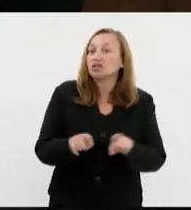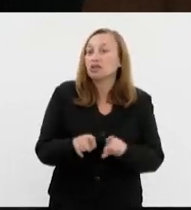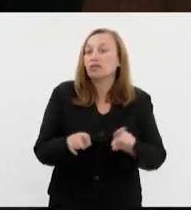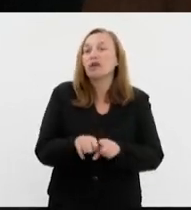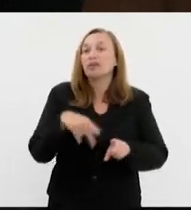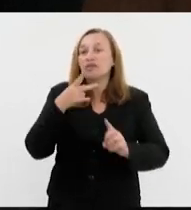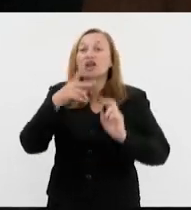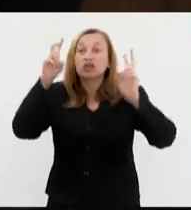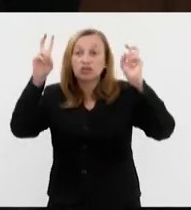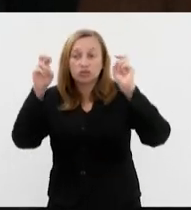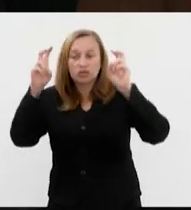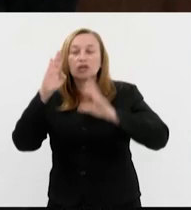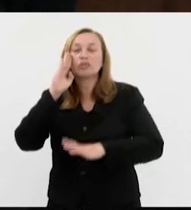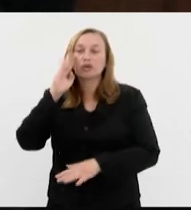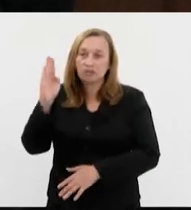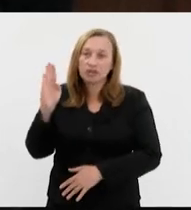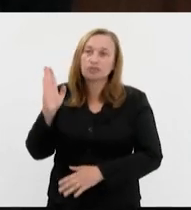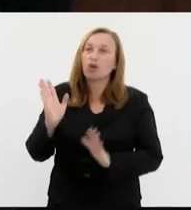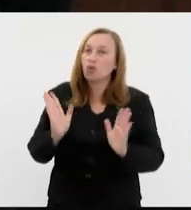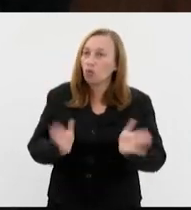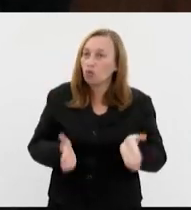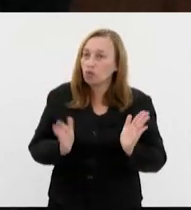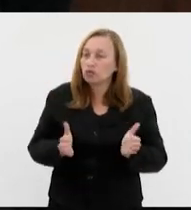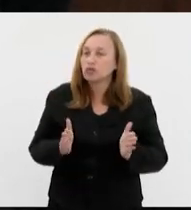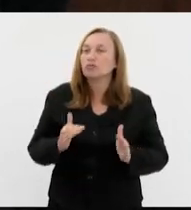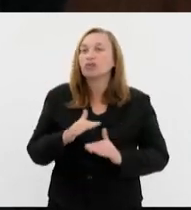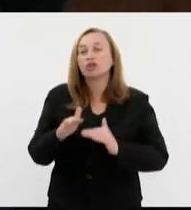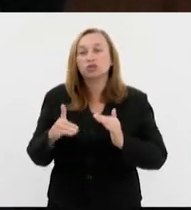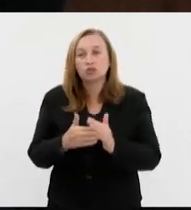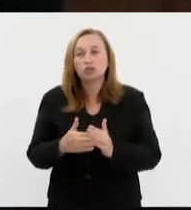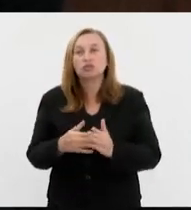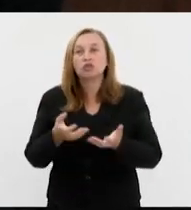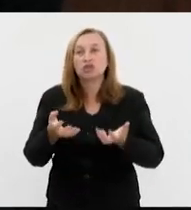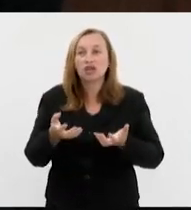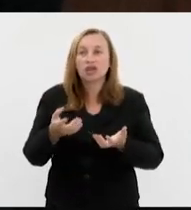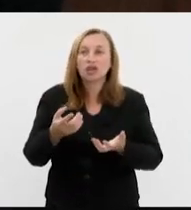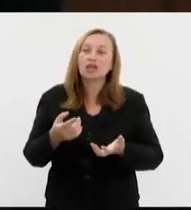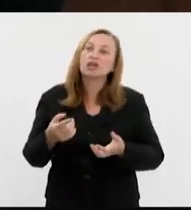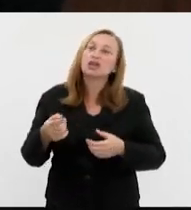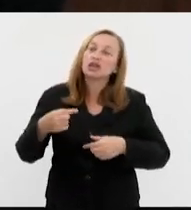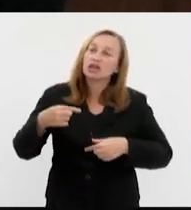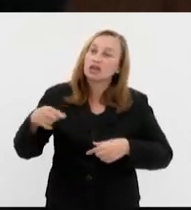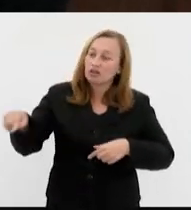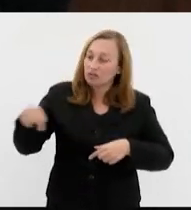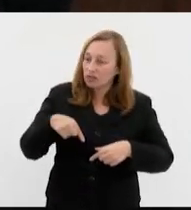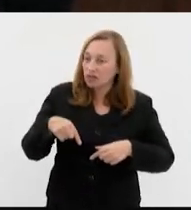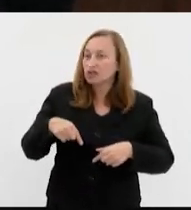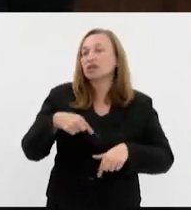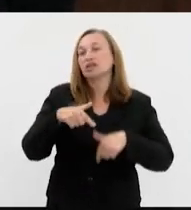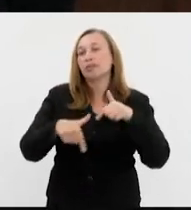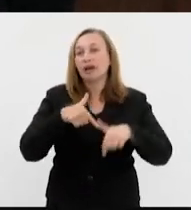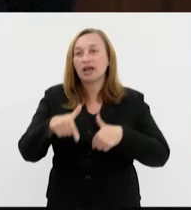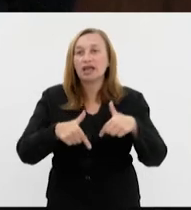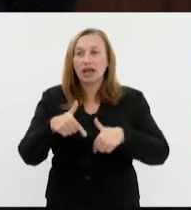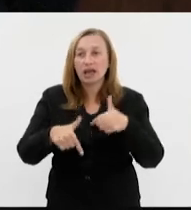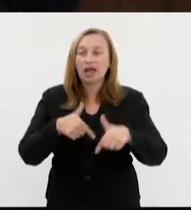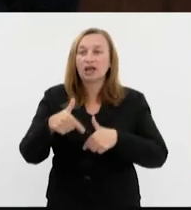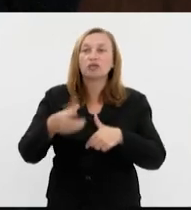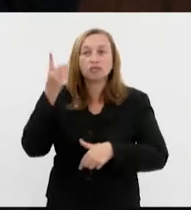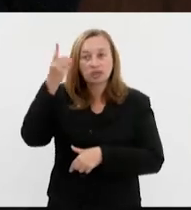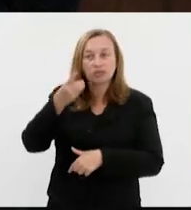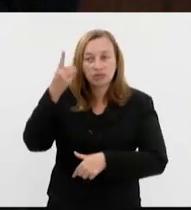tema que é tão fundamental hoje para aqueles e aquelas que querem chegar no parlamento e fazer o seu trabalho com a maior qualidade